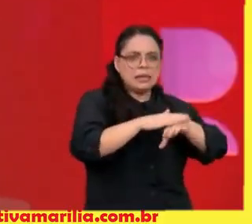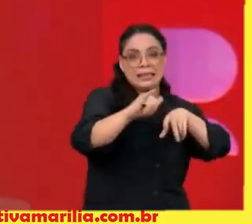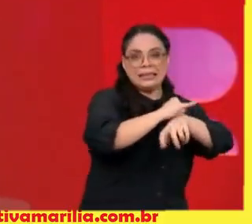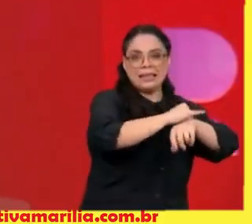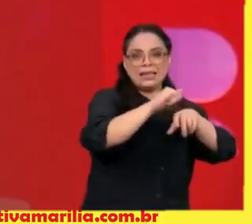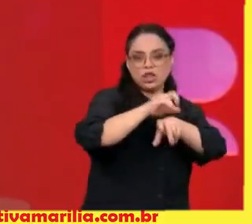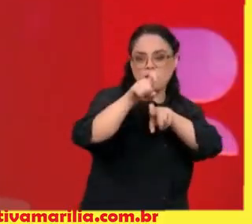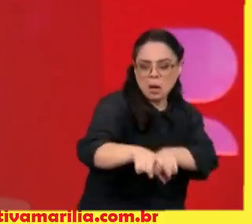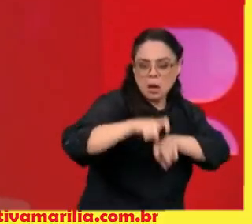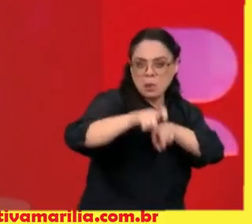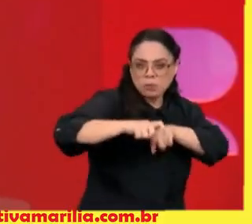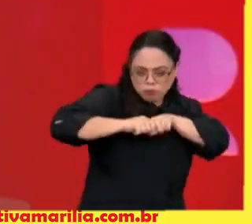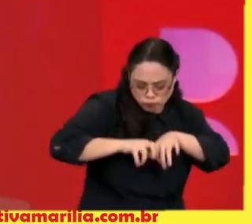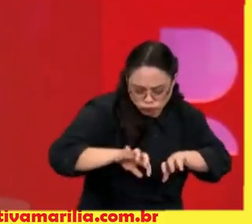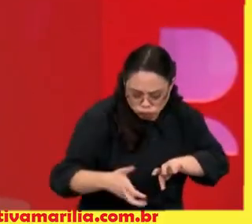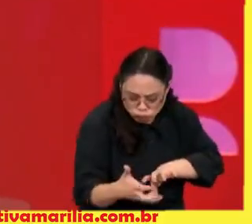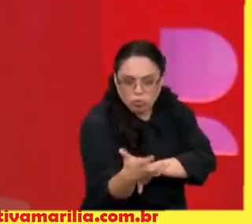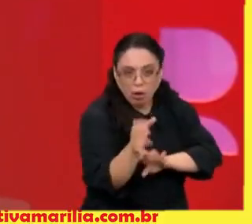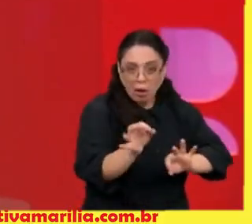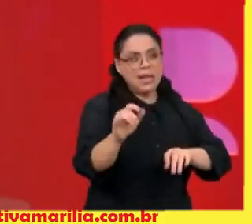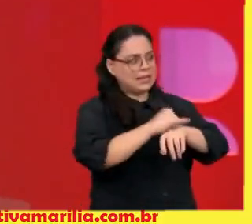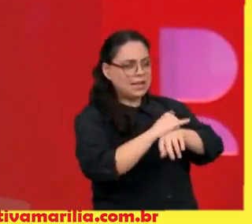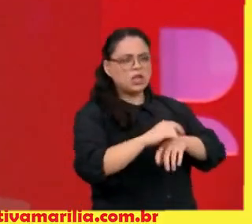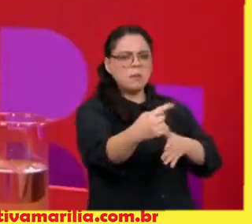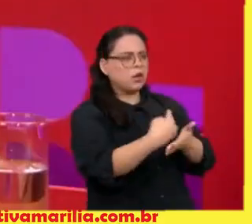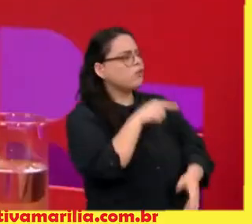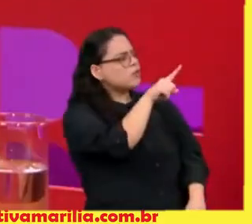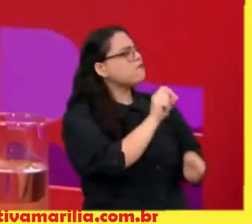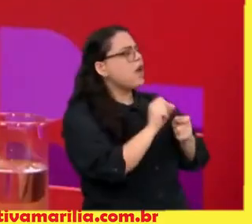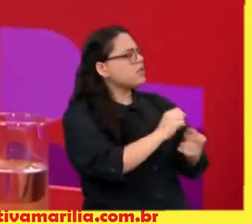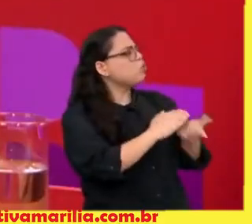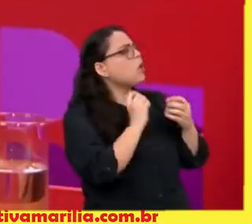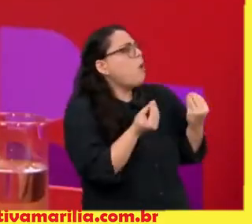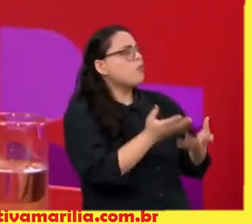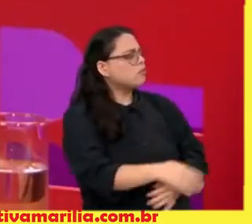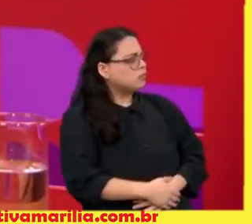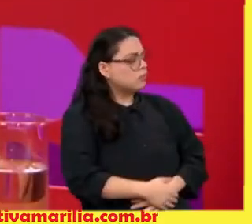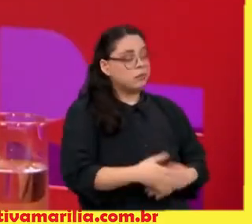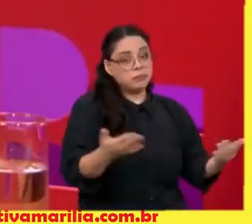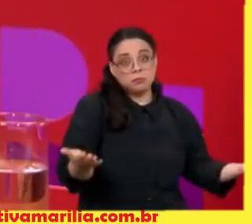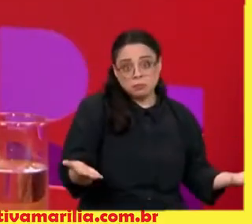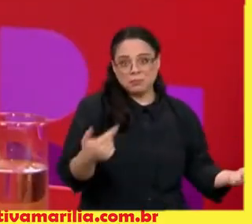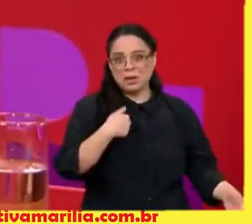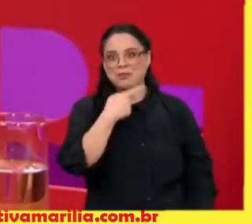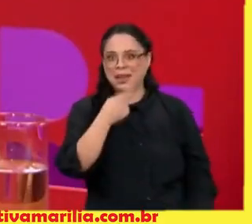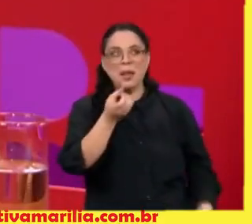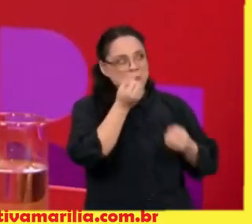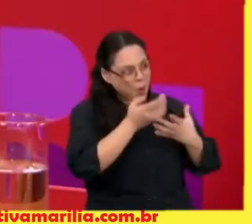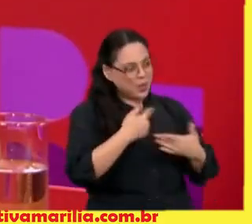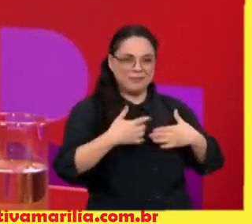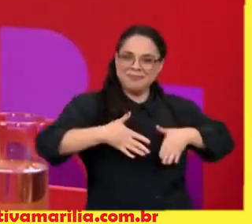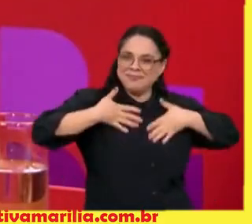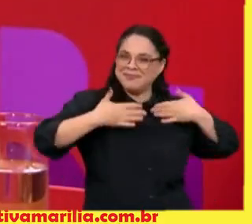usar fertilizante orgânico. Perguntaram para mim. E a senhora, o que pode fazer? Eu falei, olha, eu fiquei muito feliz de ser